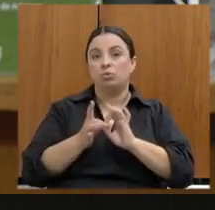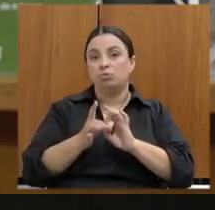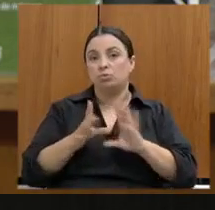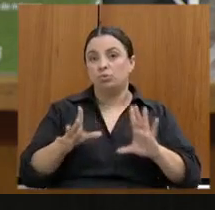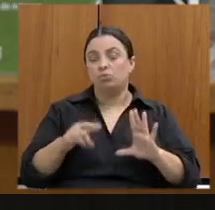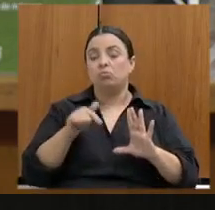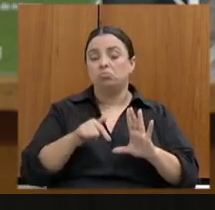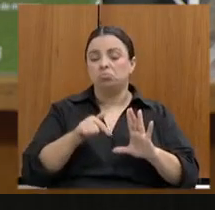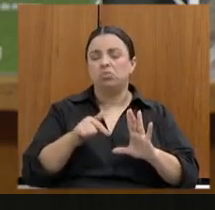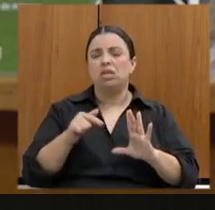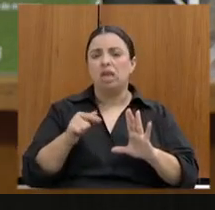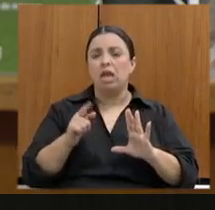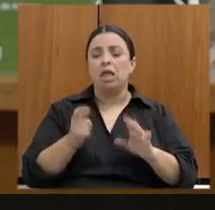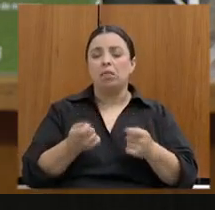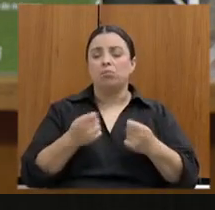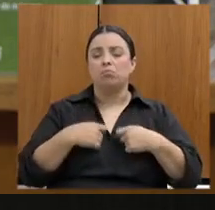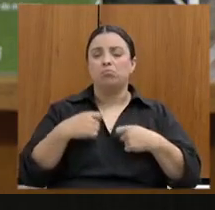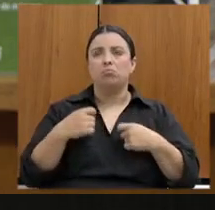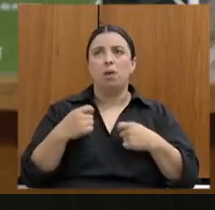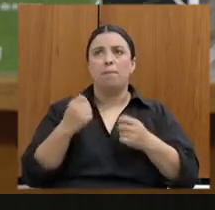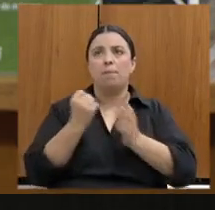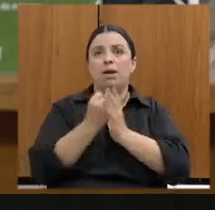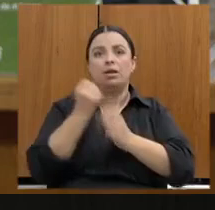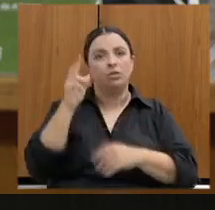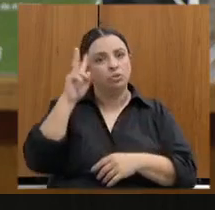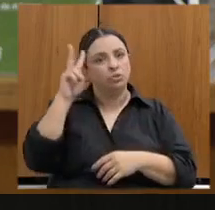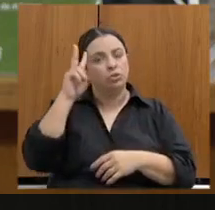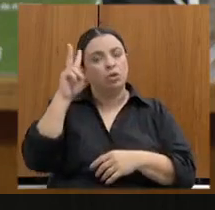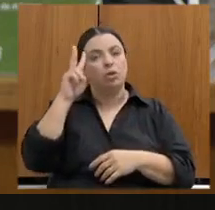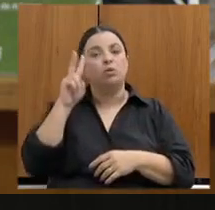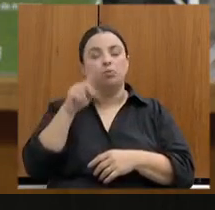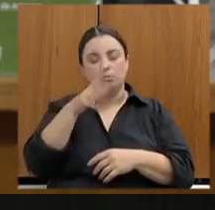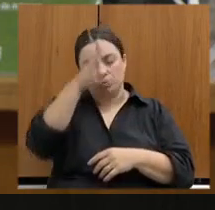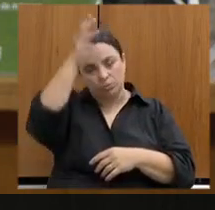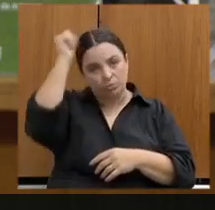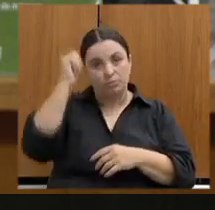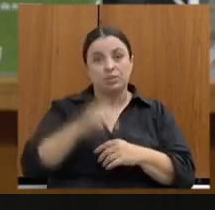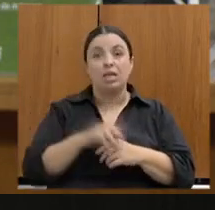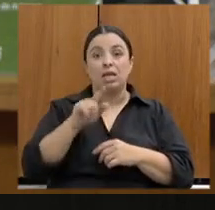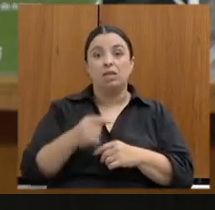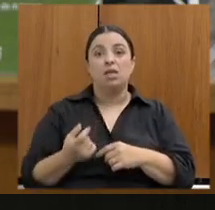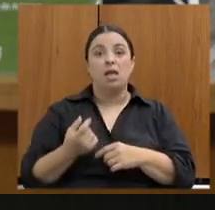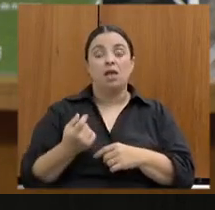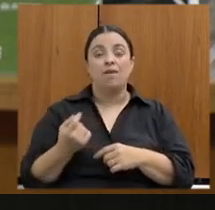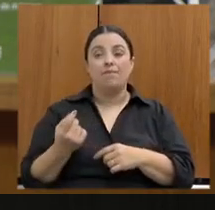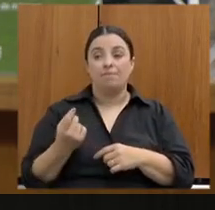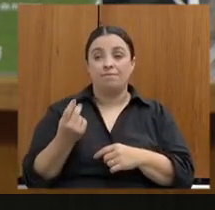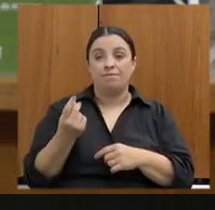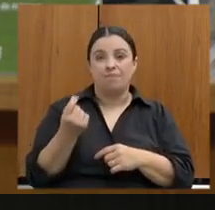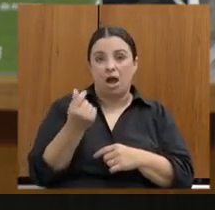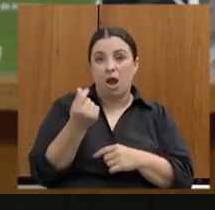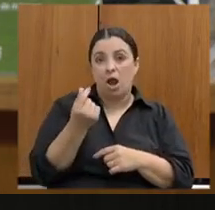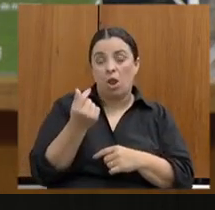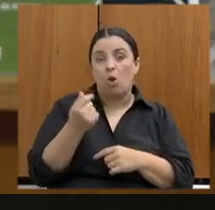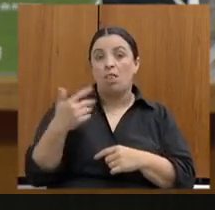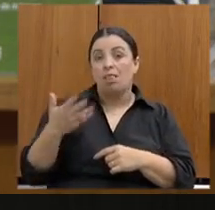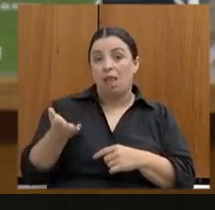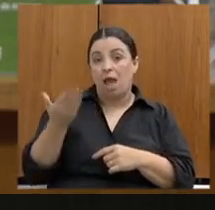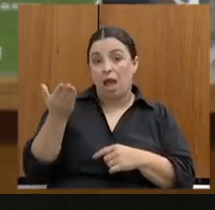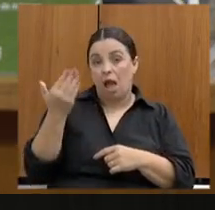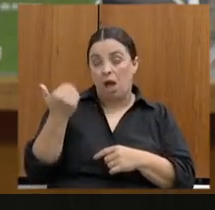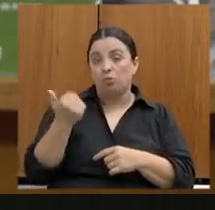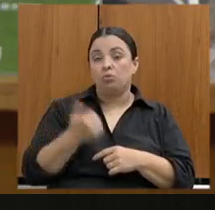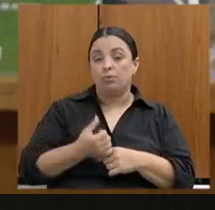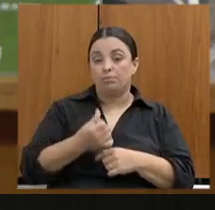o Corpo de Bombeiros Militar de Minas e esse valor que está alto nesse momento aqui para o primeiro semestre é